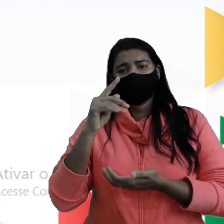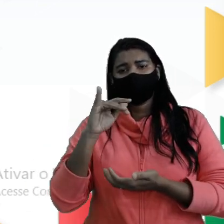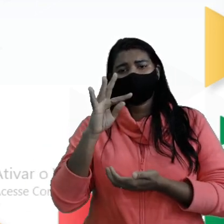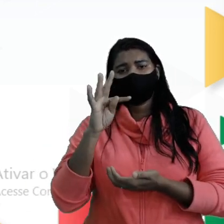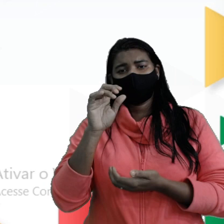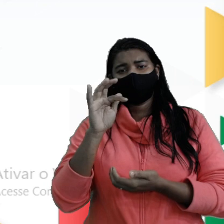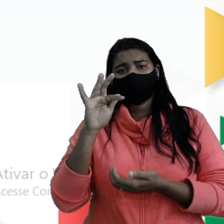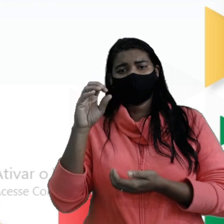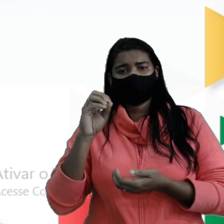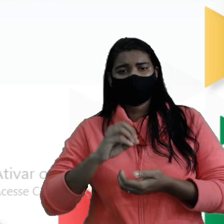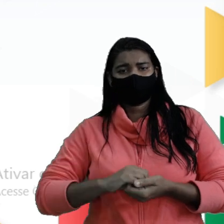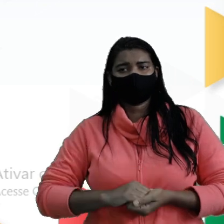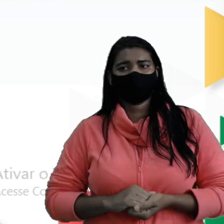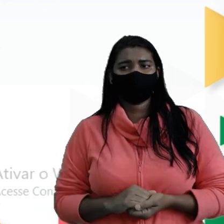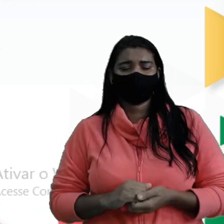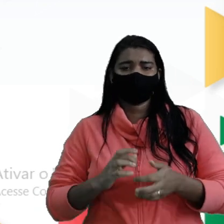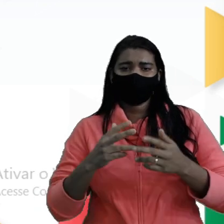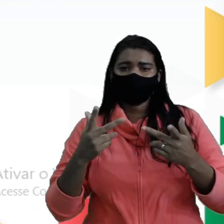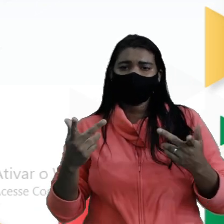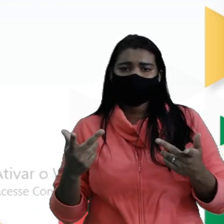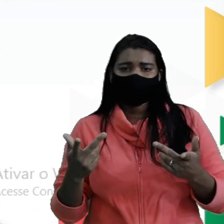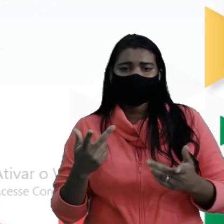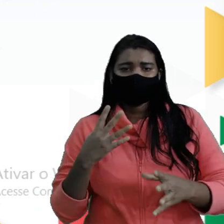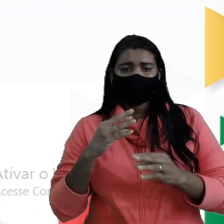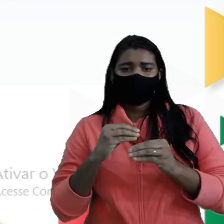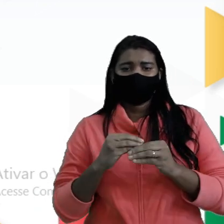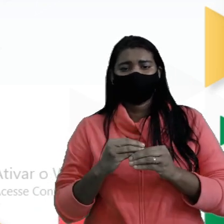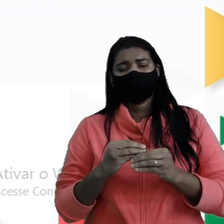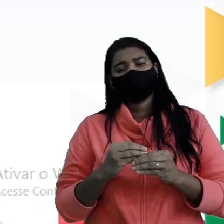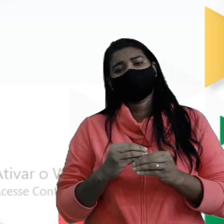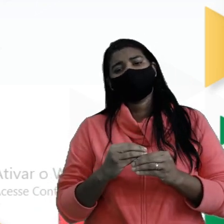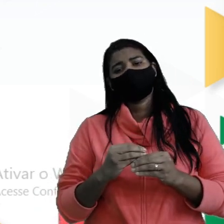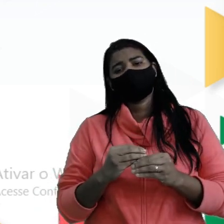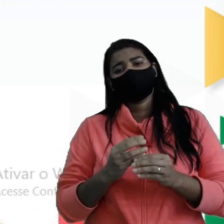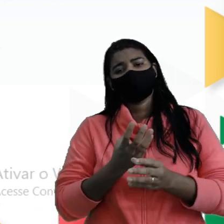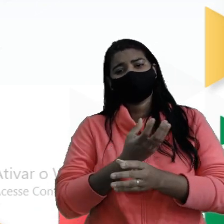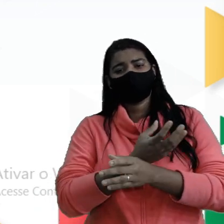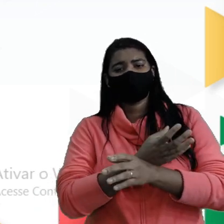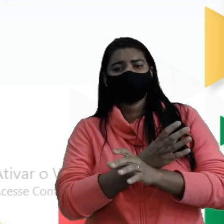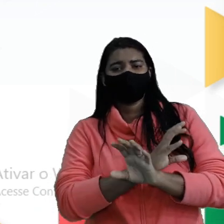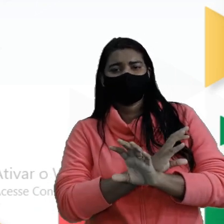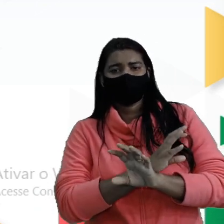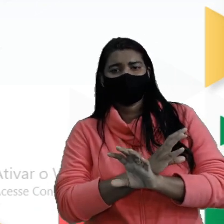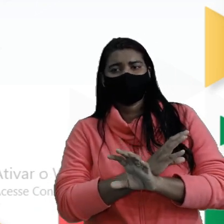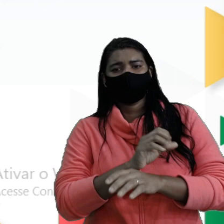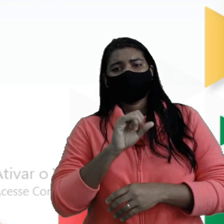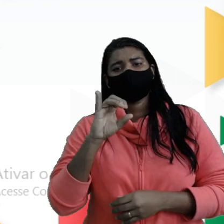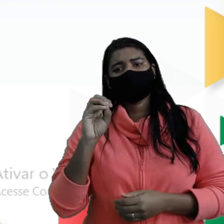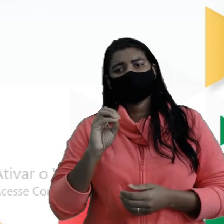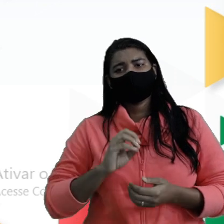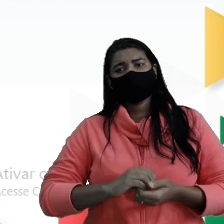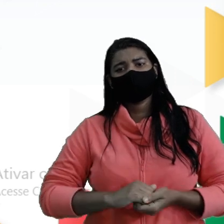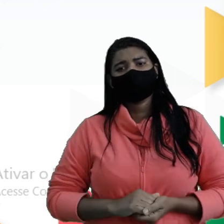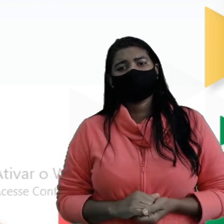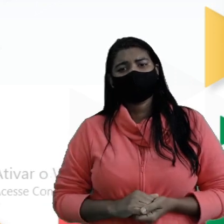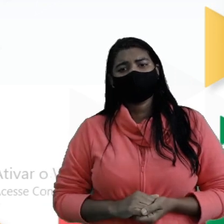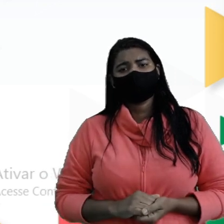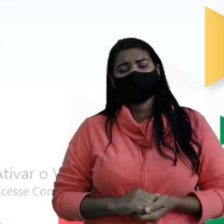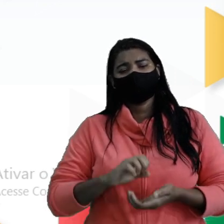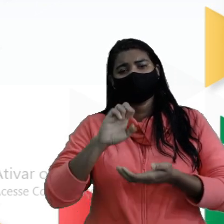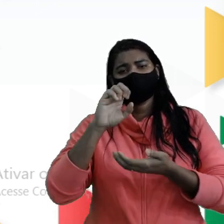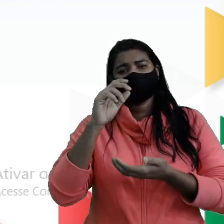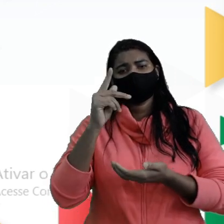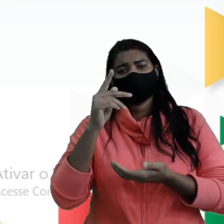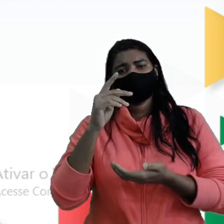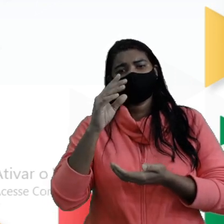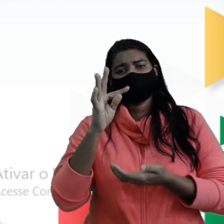um banqueiro. Negócio, ego, ócio, cio, ó. Epitáfio, placa